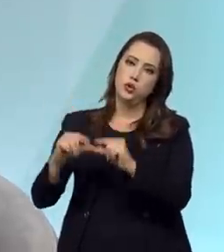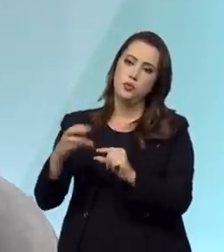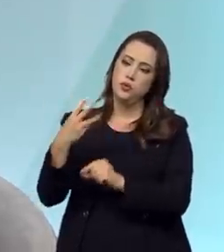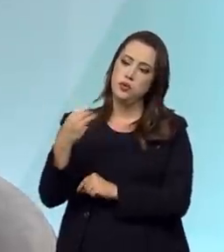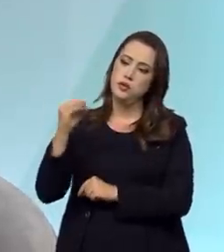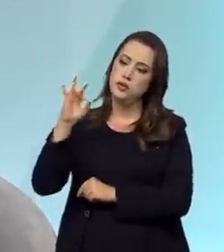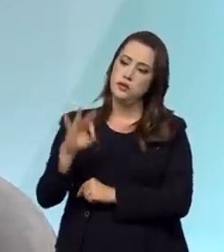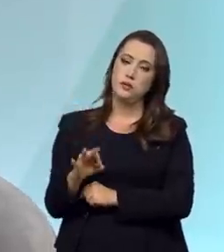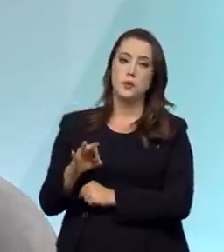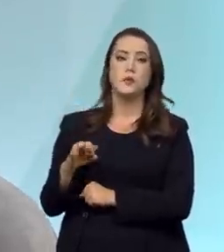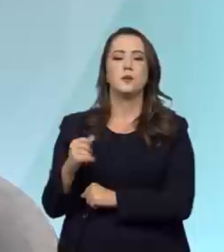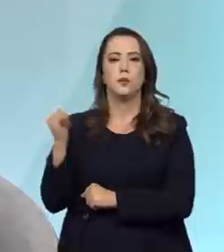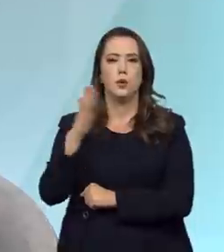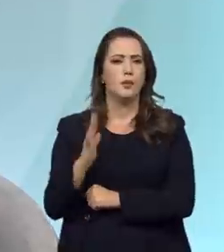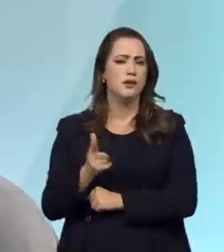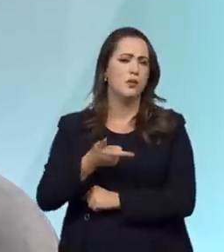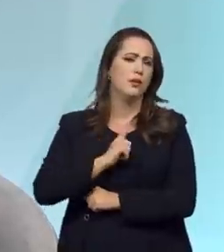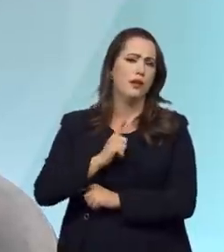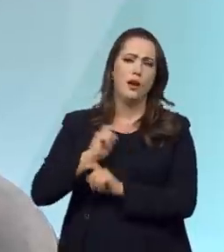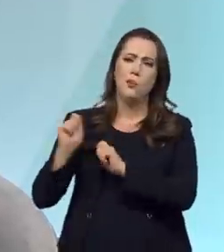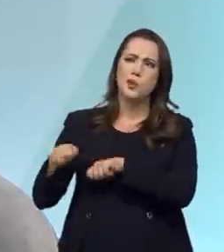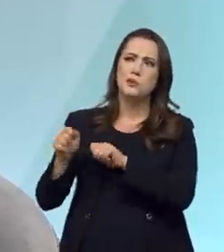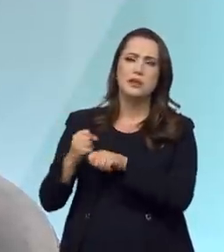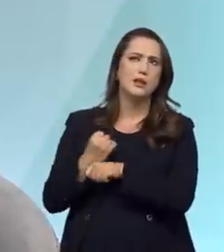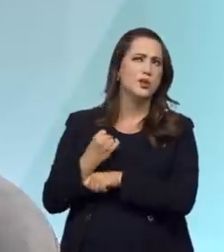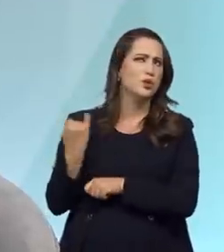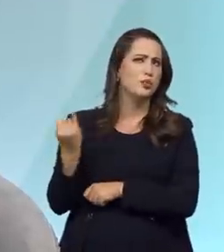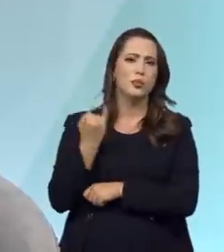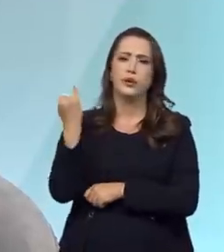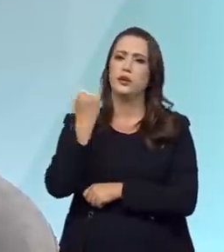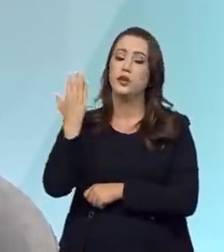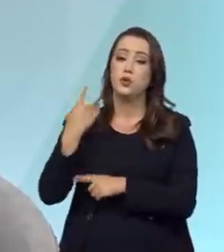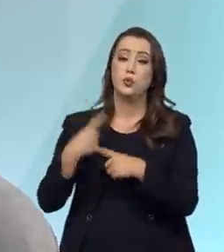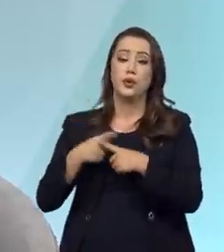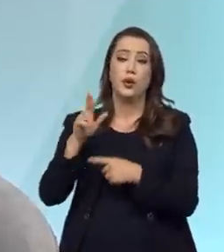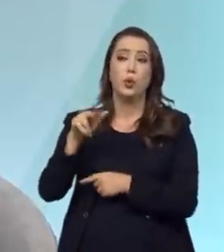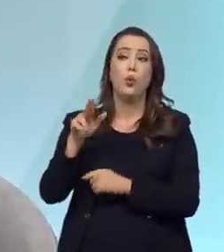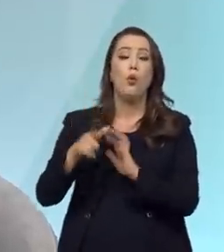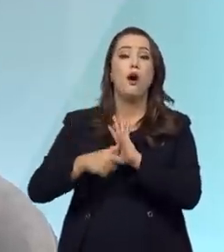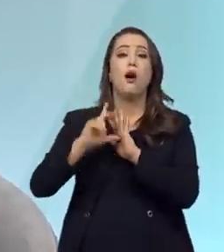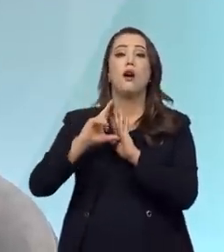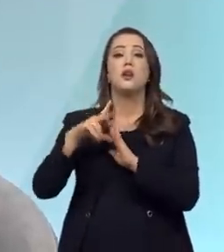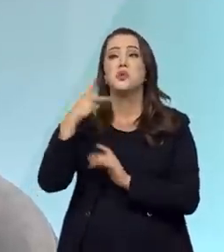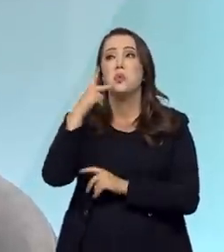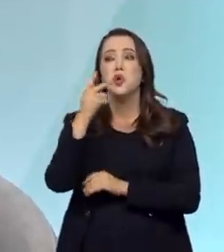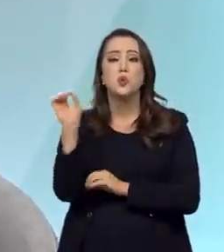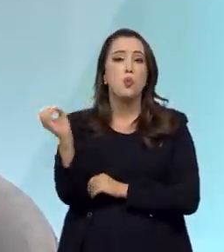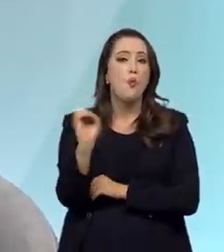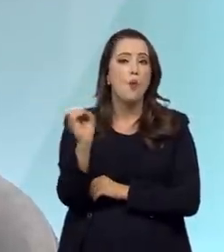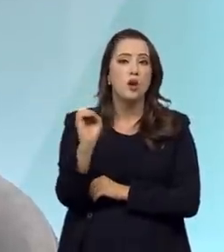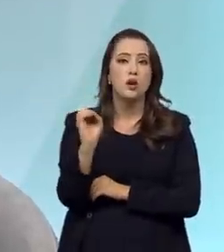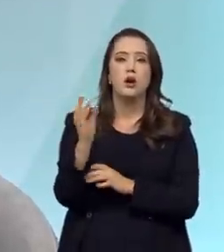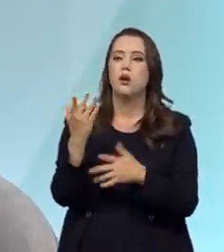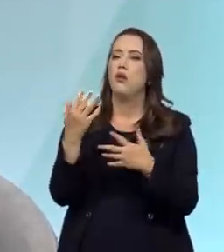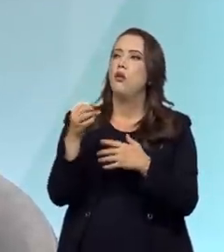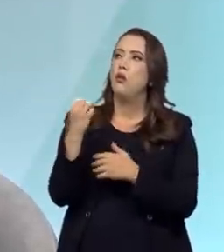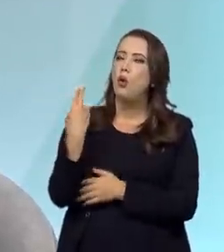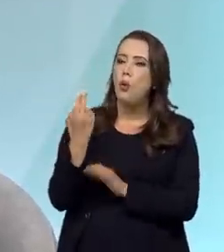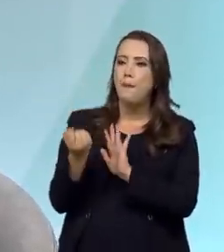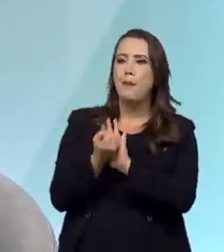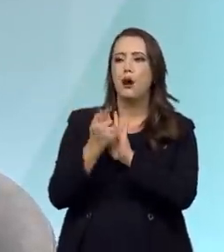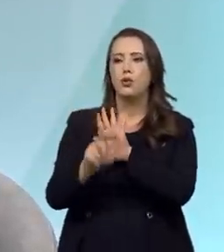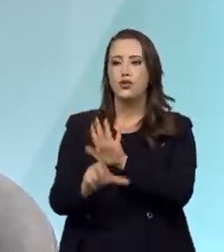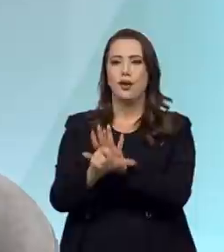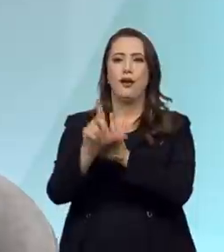o Brasil tem um gigantesco potencial inexplorado até hoje porque não existe uma política nenhum programa nem o Marco legal